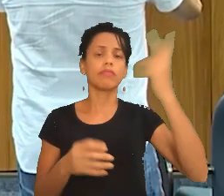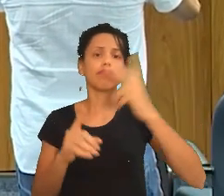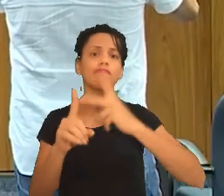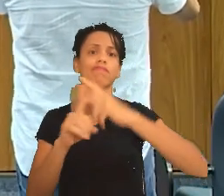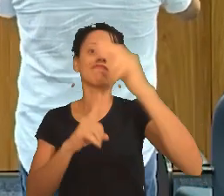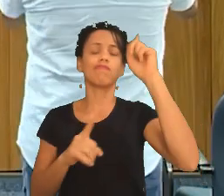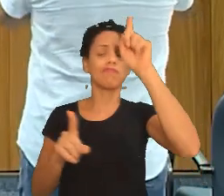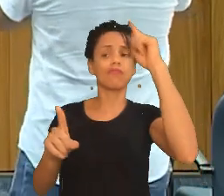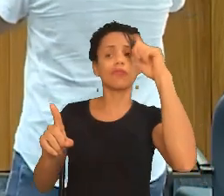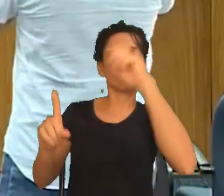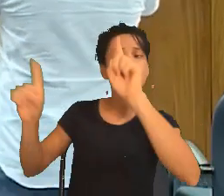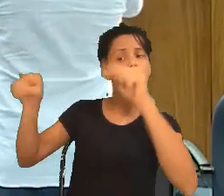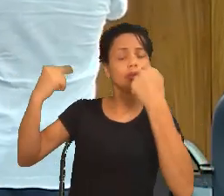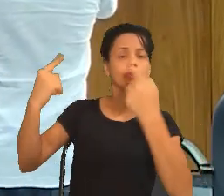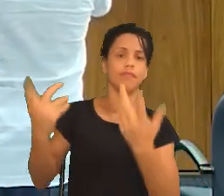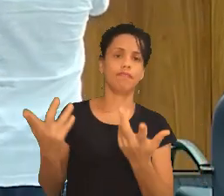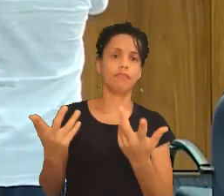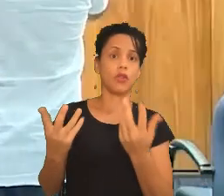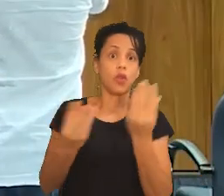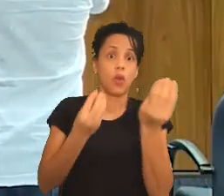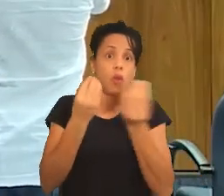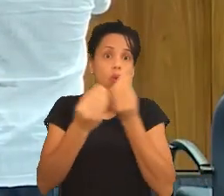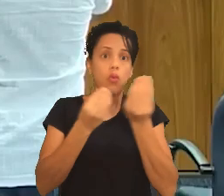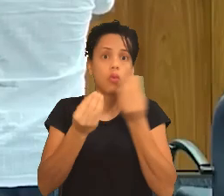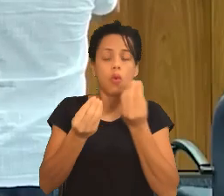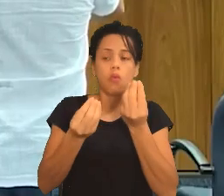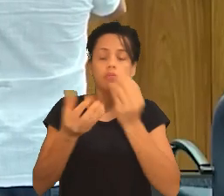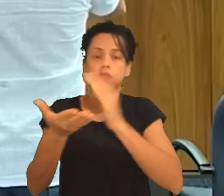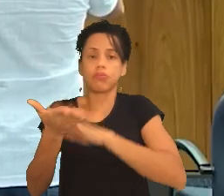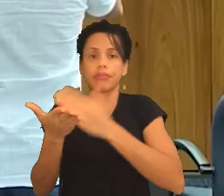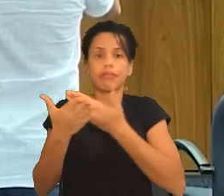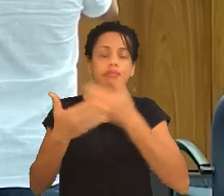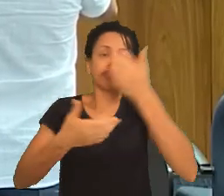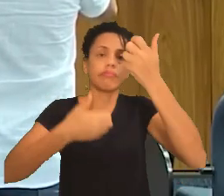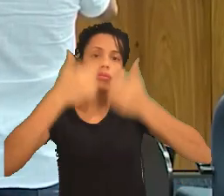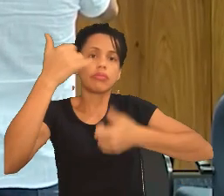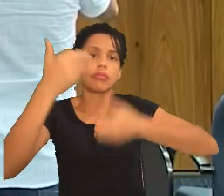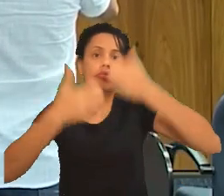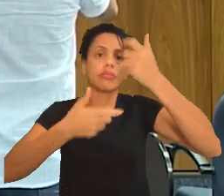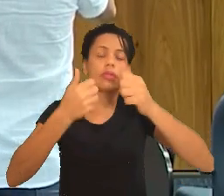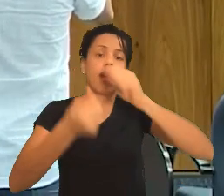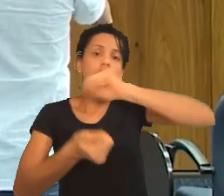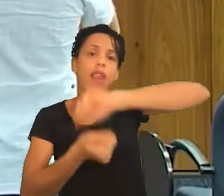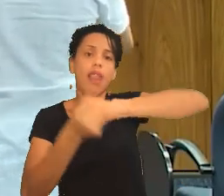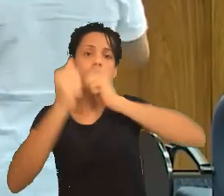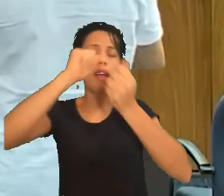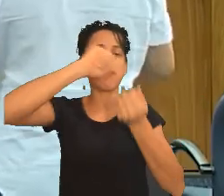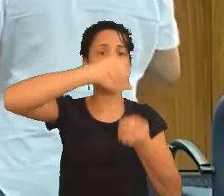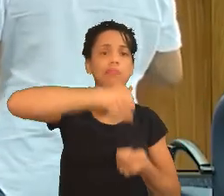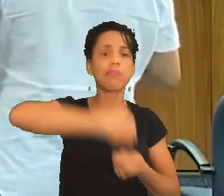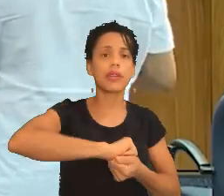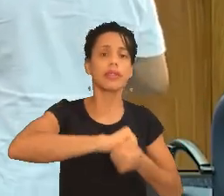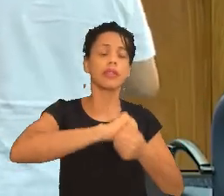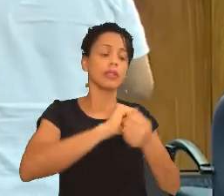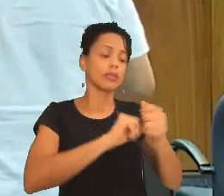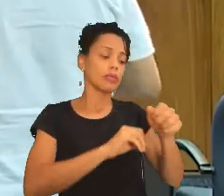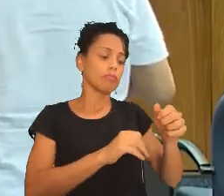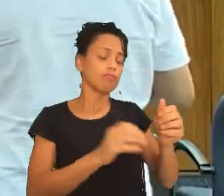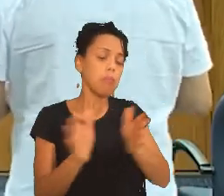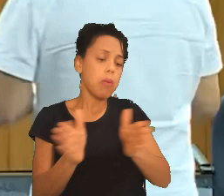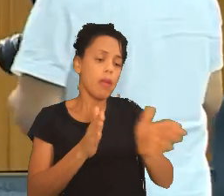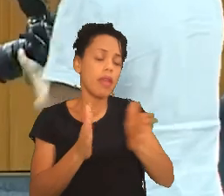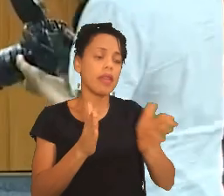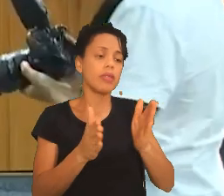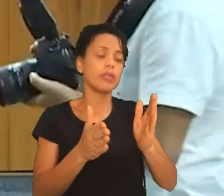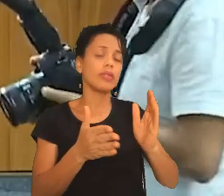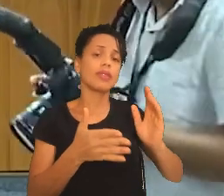como reinterpretar essa própria decisão do Supremo, como adaptar para situações que ocorreram